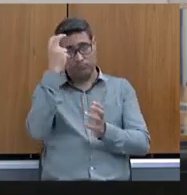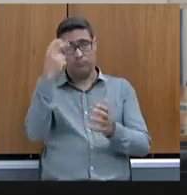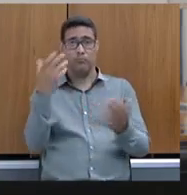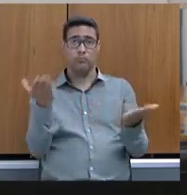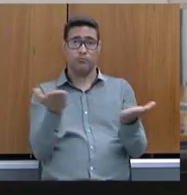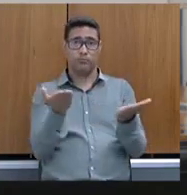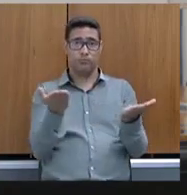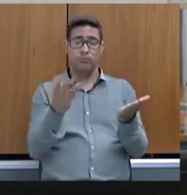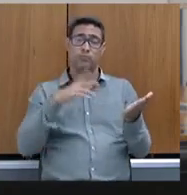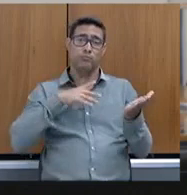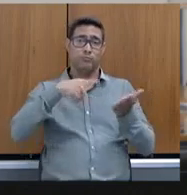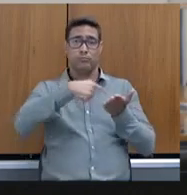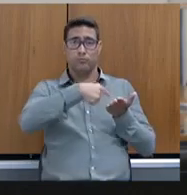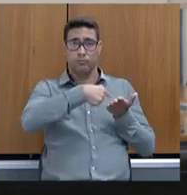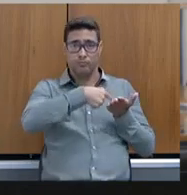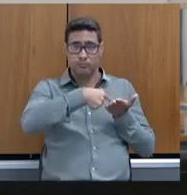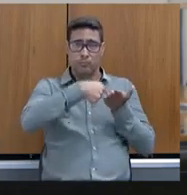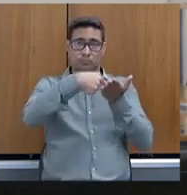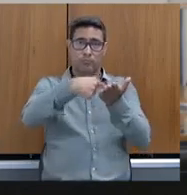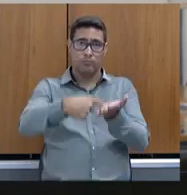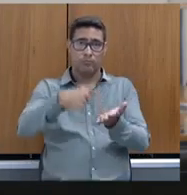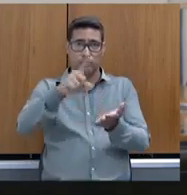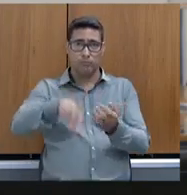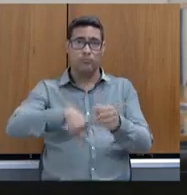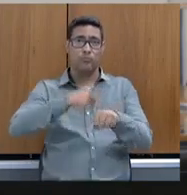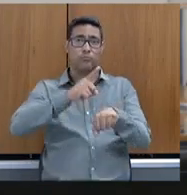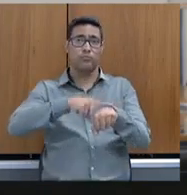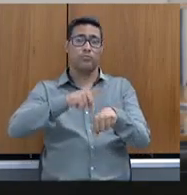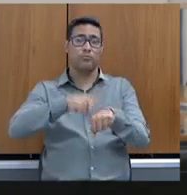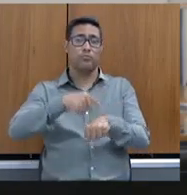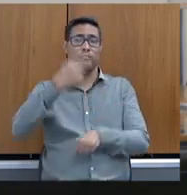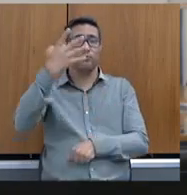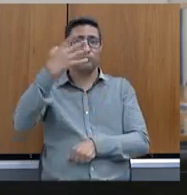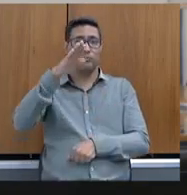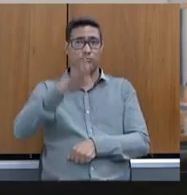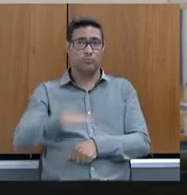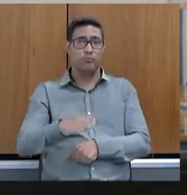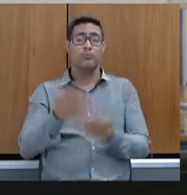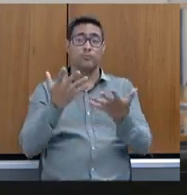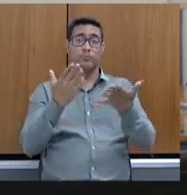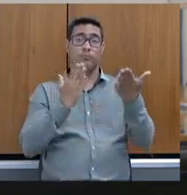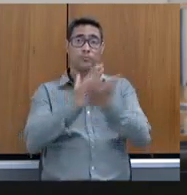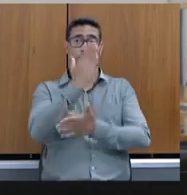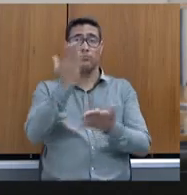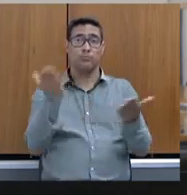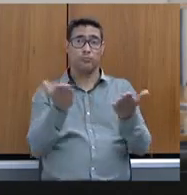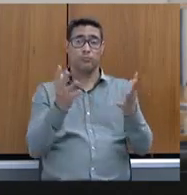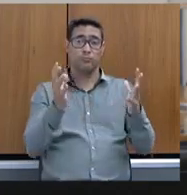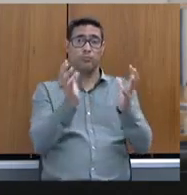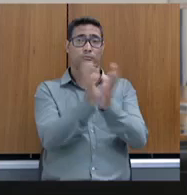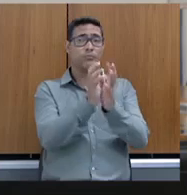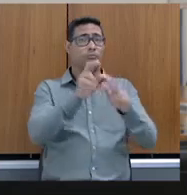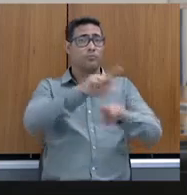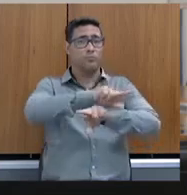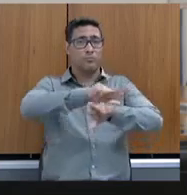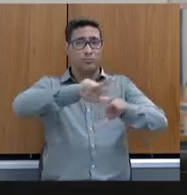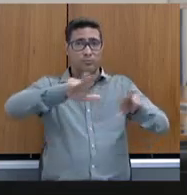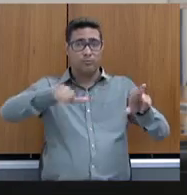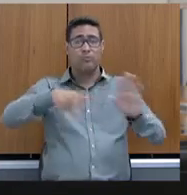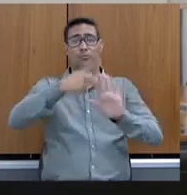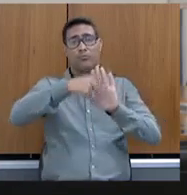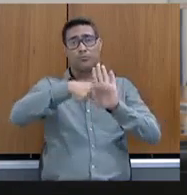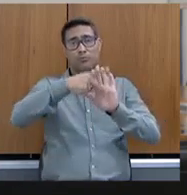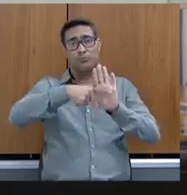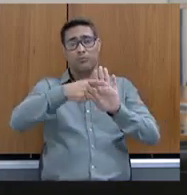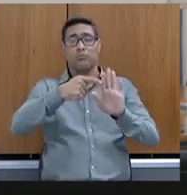tem uma convocação extraordinária para 16 horas porque queremos aprovar ainda hoje dentro da comissão vários projetos inclusive